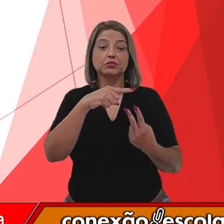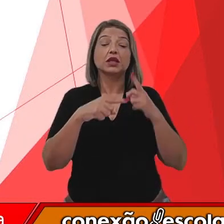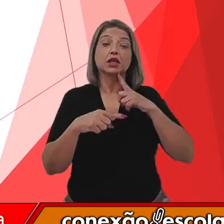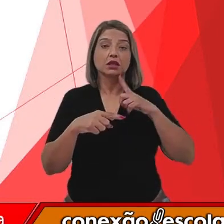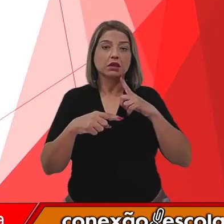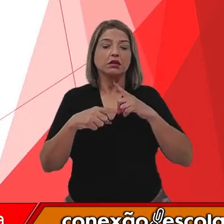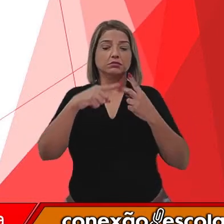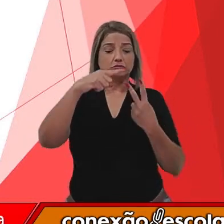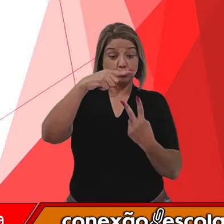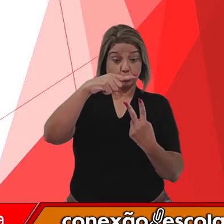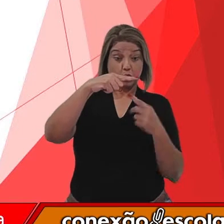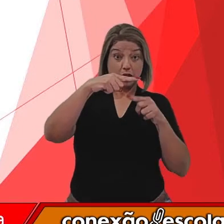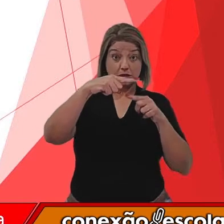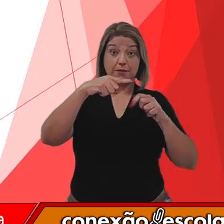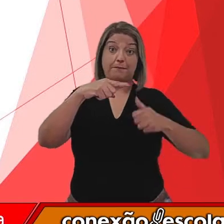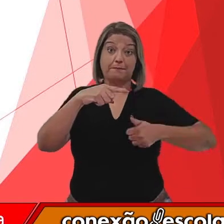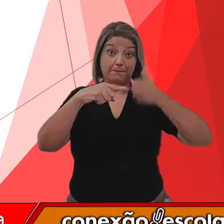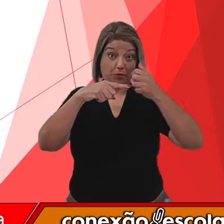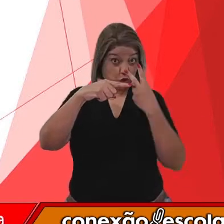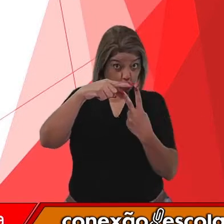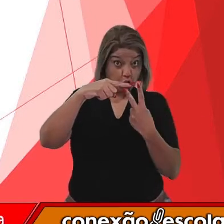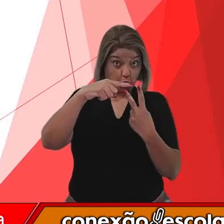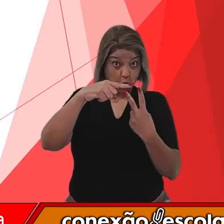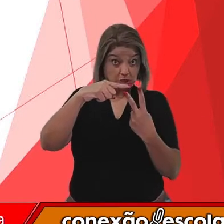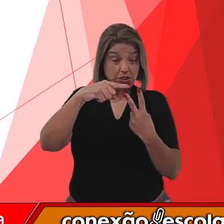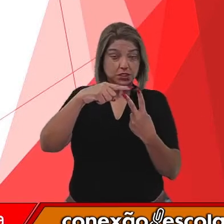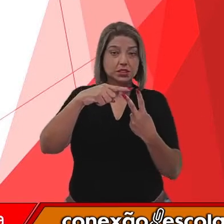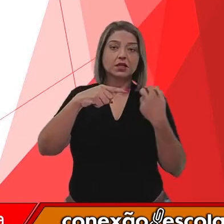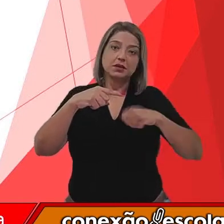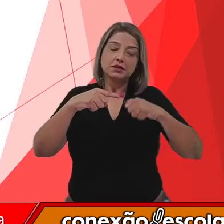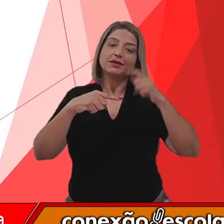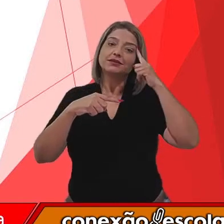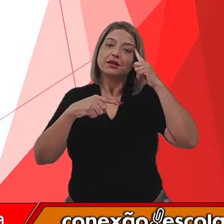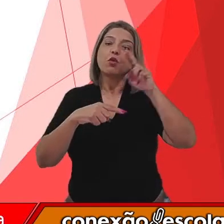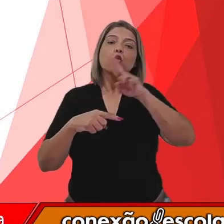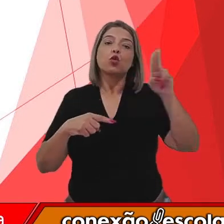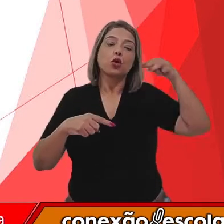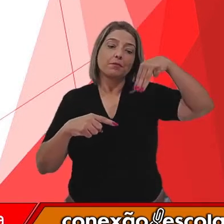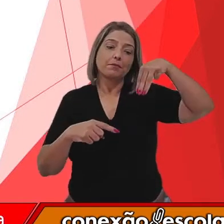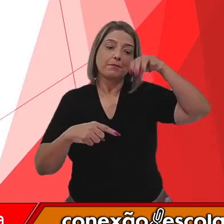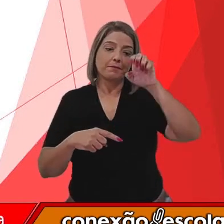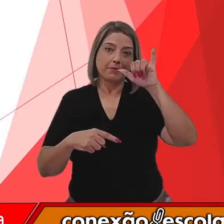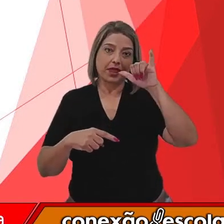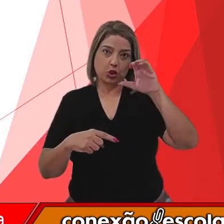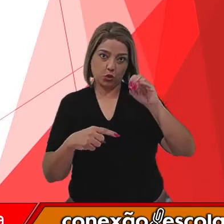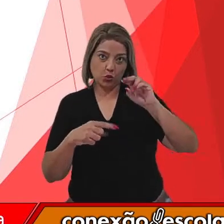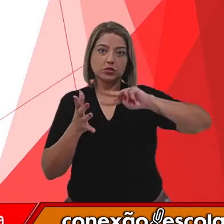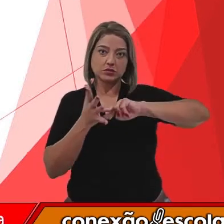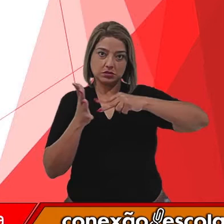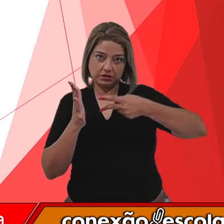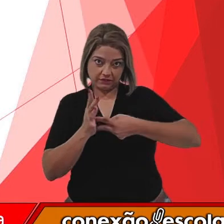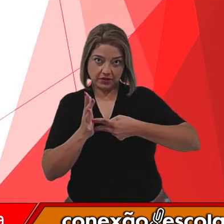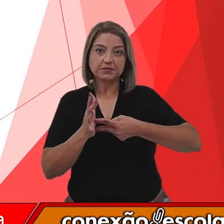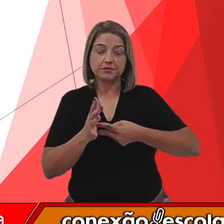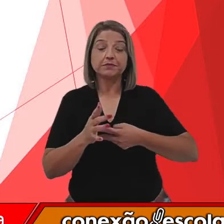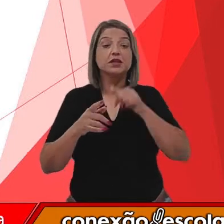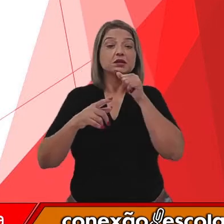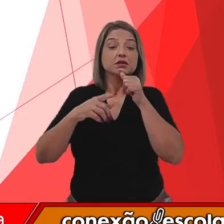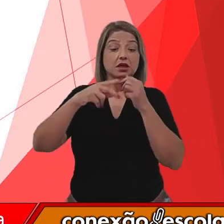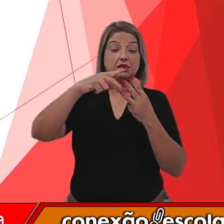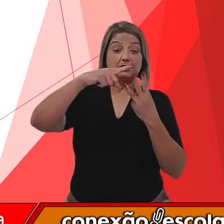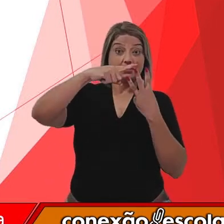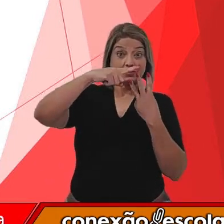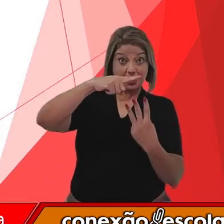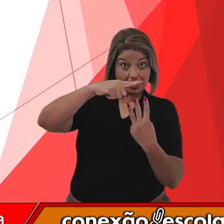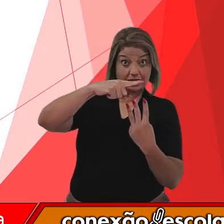tem denominador 2, nós vamos lê-la como meio. Quando a fração tem denominador 3, nós